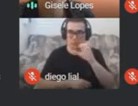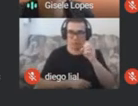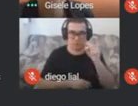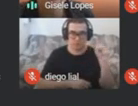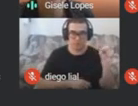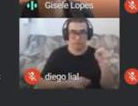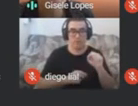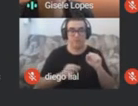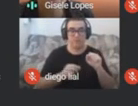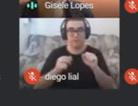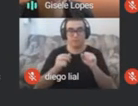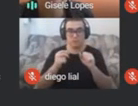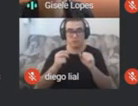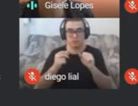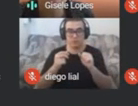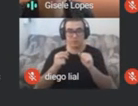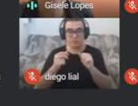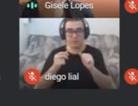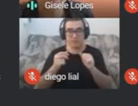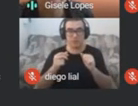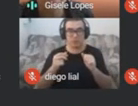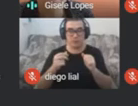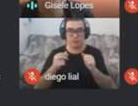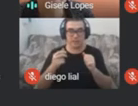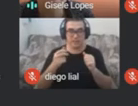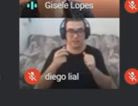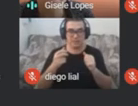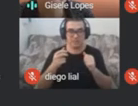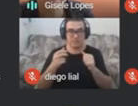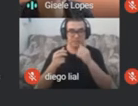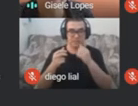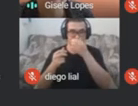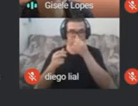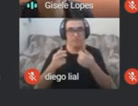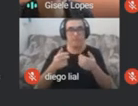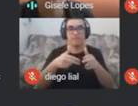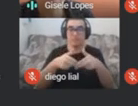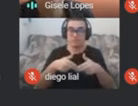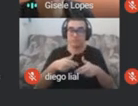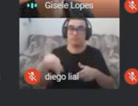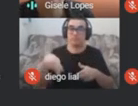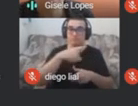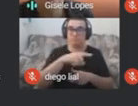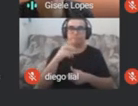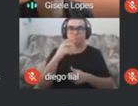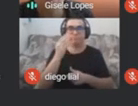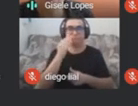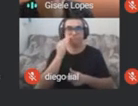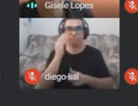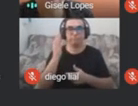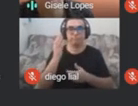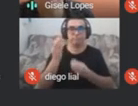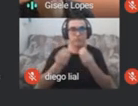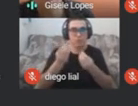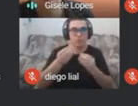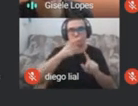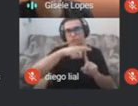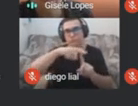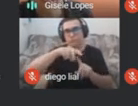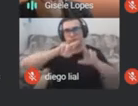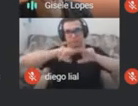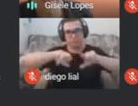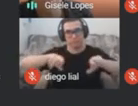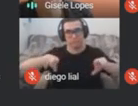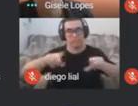qualitativos para identificar, através de uma reação, a presença de espécies, né? Então, através de uma formação